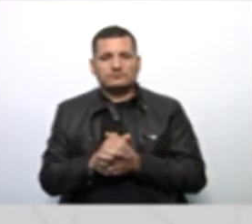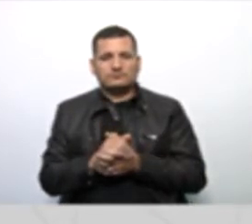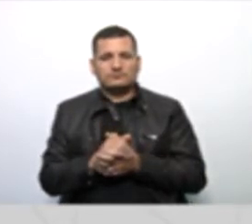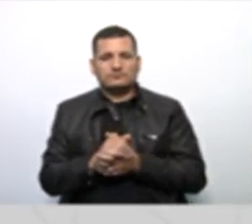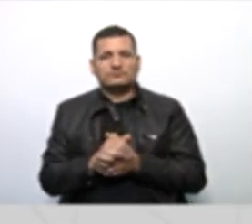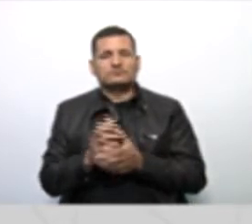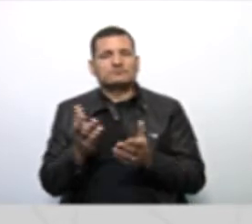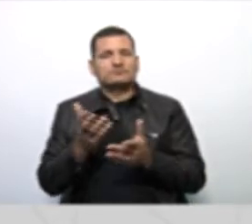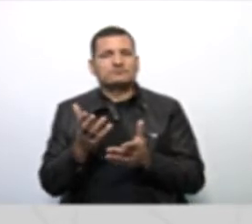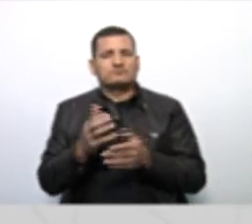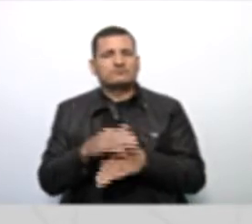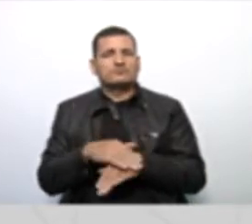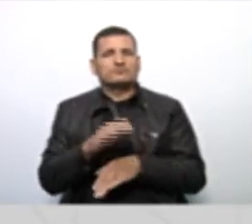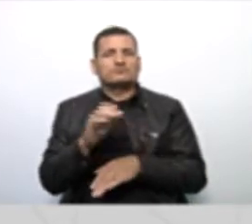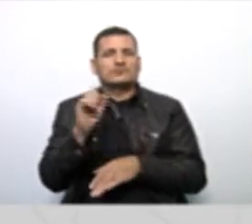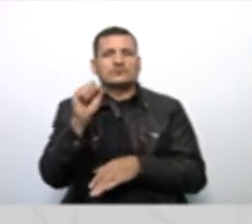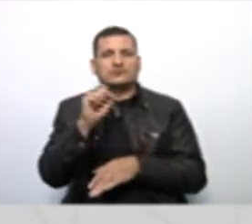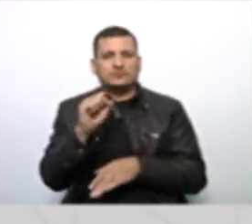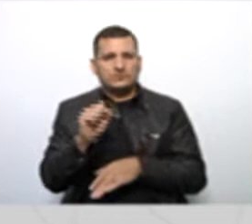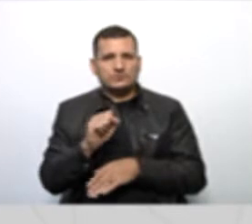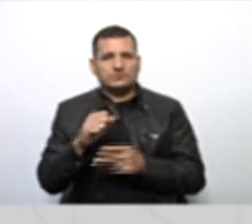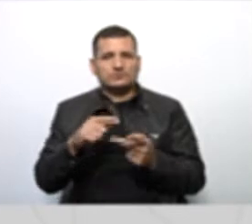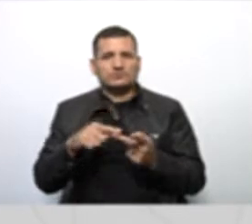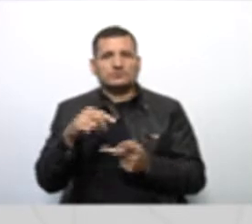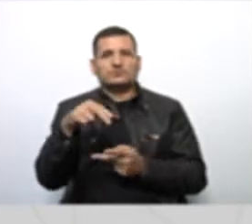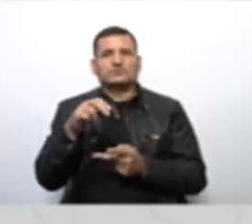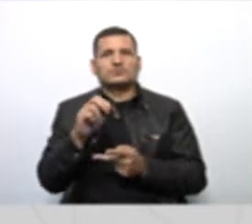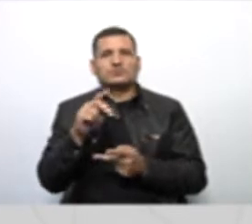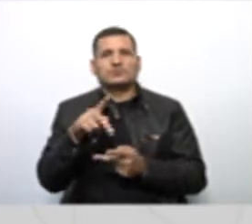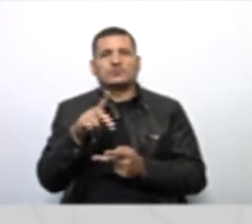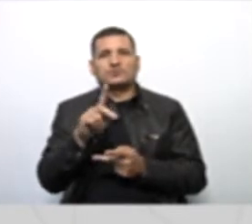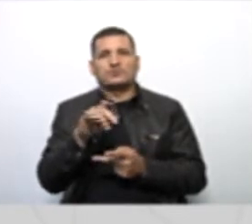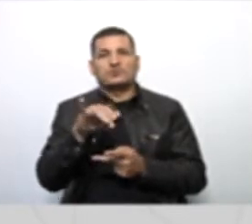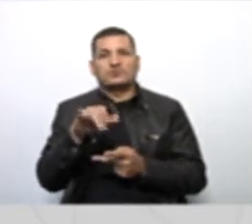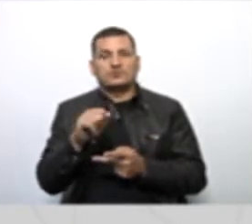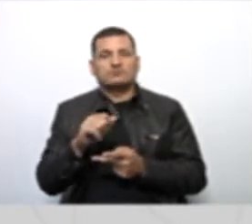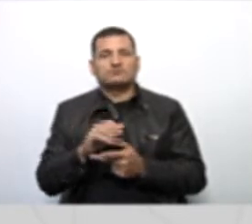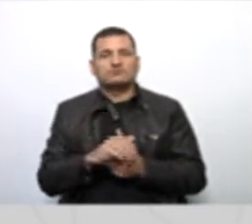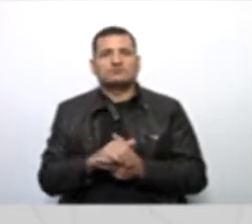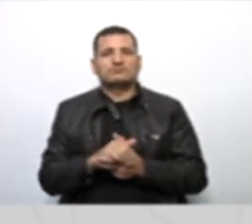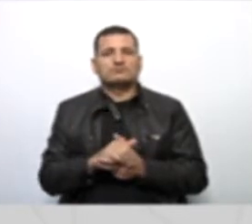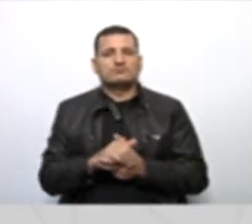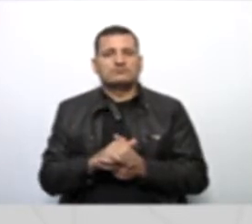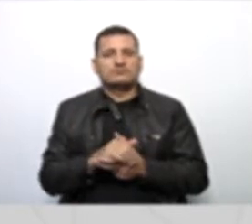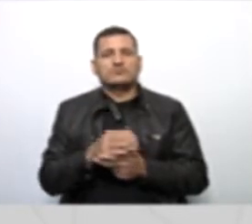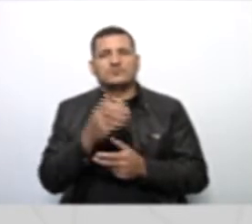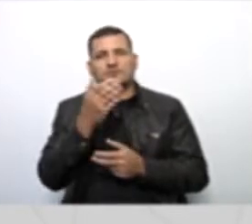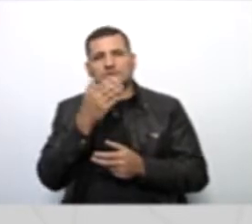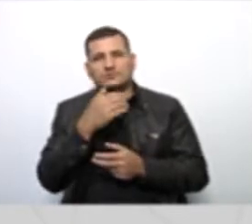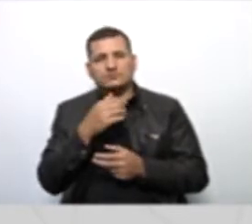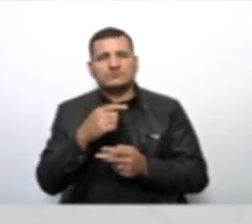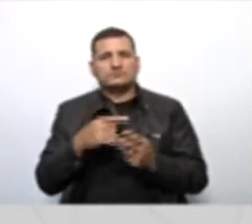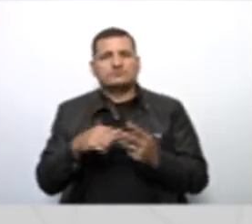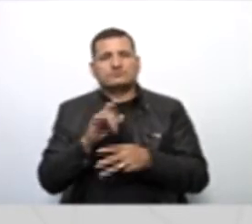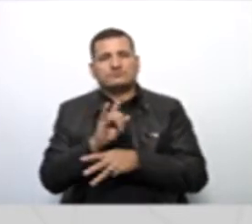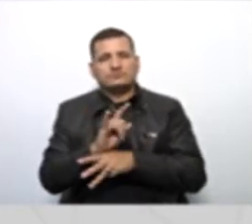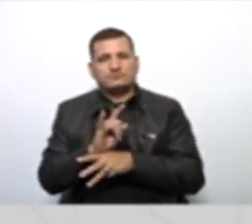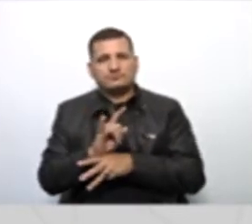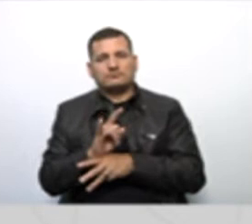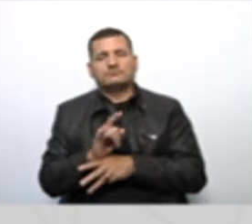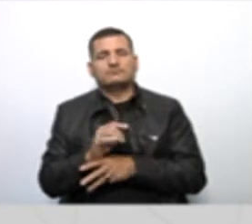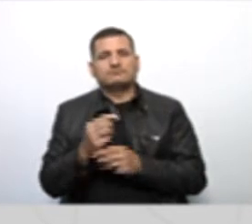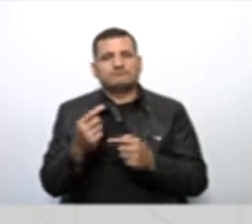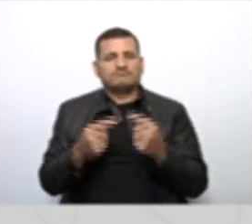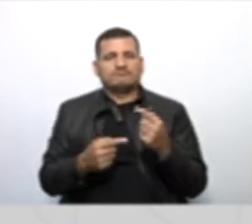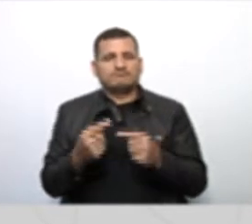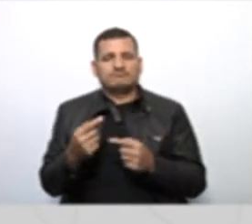Samsung. A Samsung e a Nokia estão competindo mesmo. Assim como a Apple e a Android sempre já competiram, né?